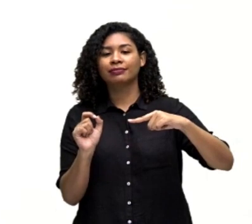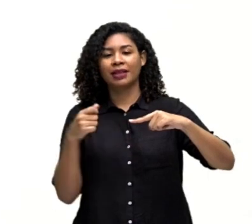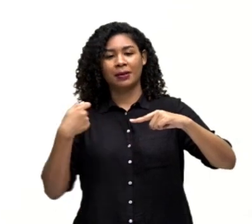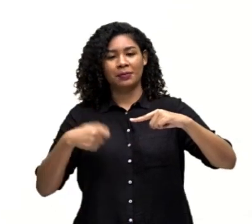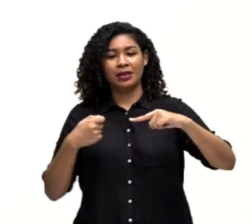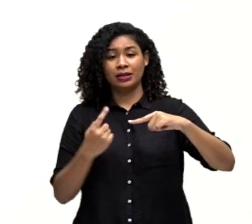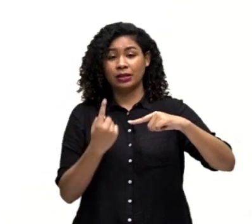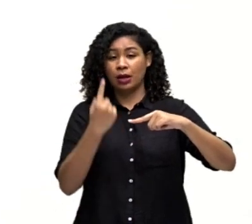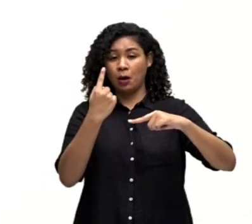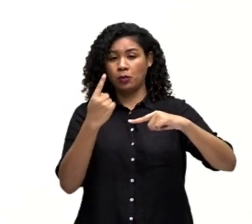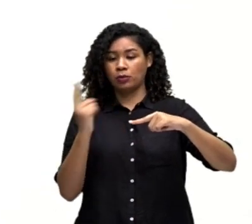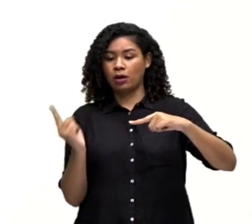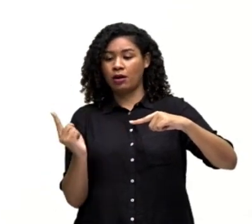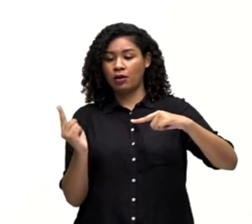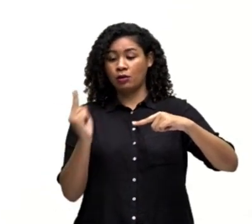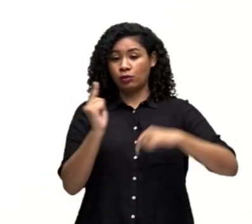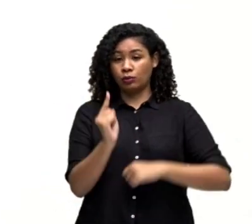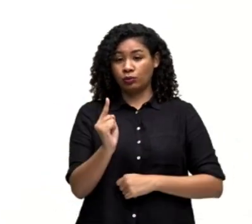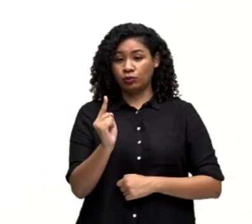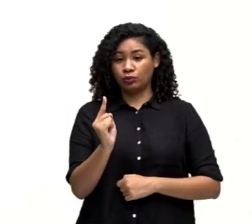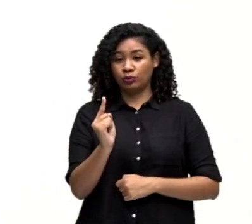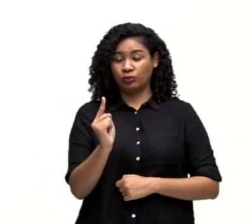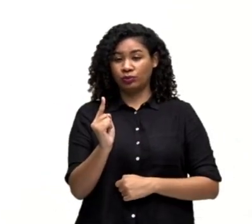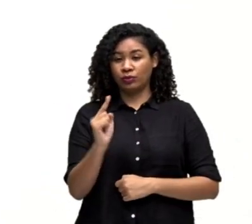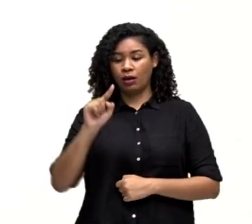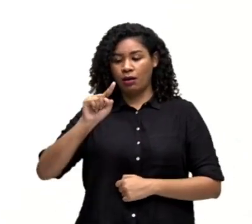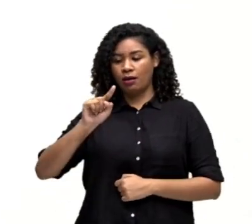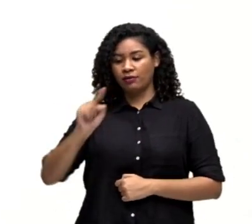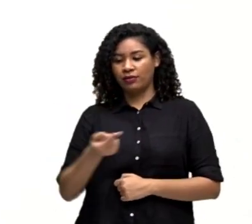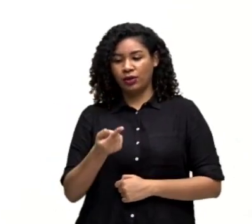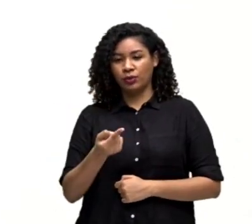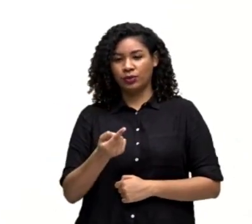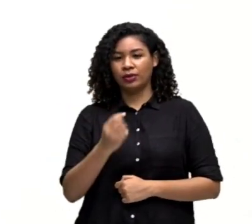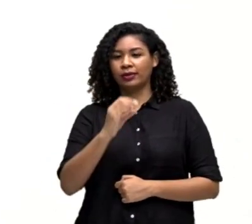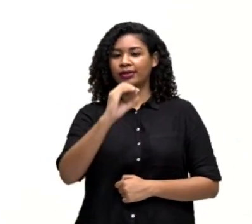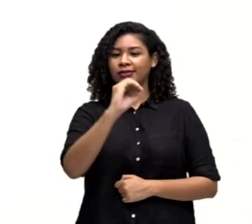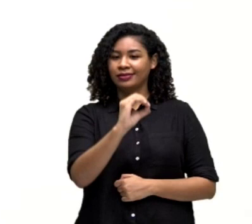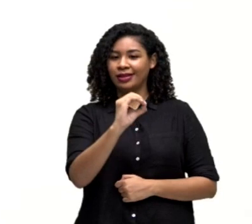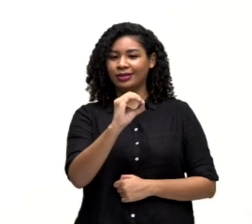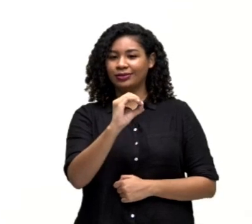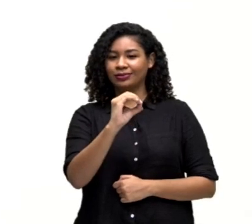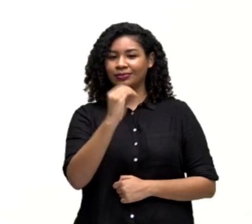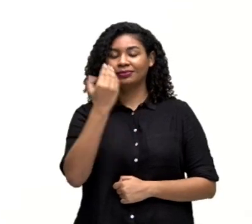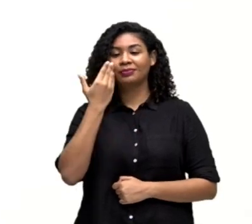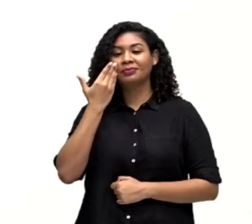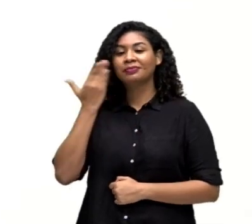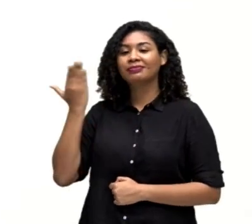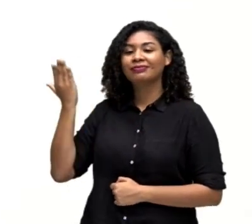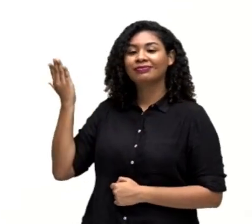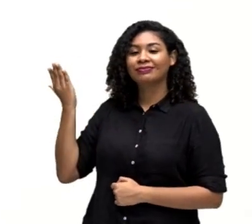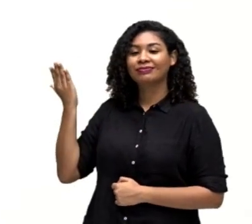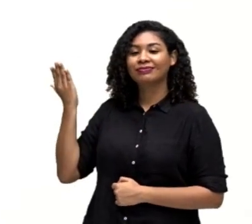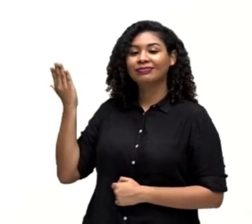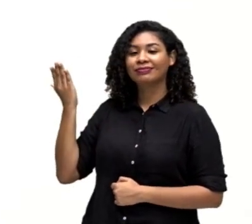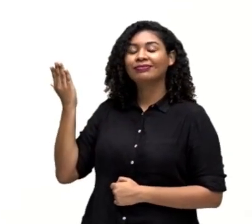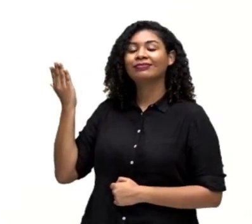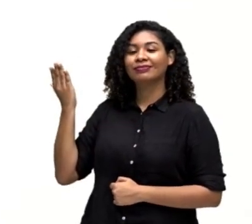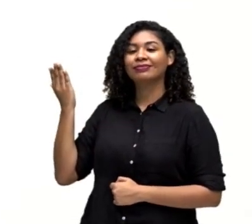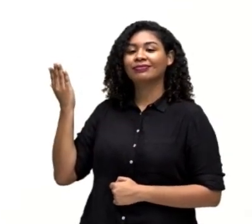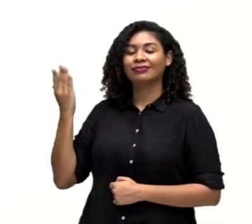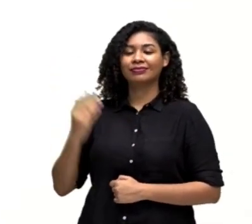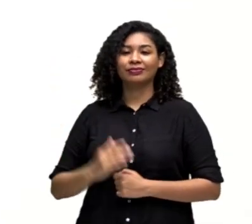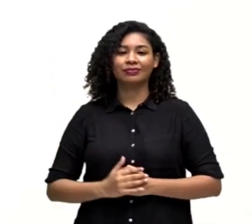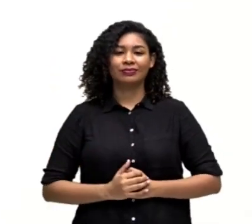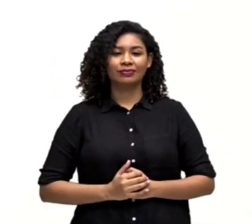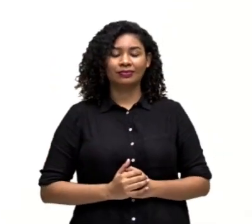casa decimal. Então, a nossa casa decimal é justamente esse número 2. Só